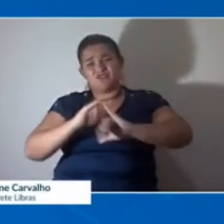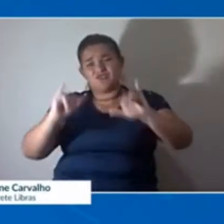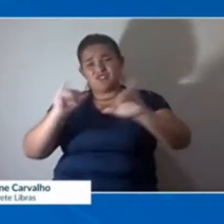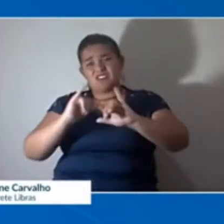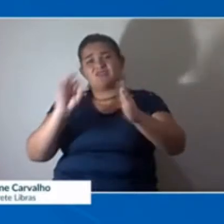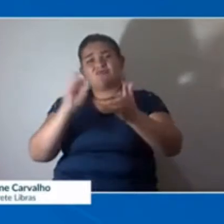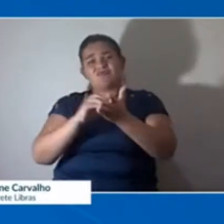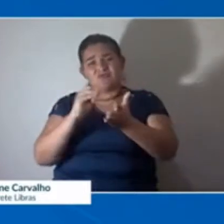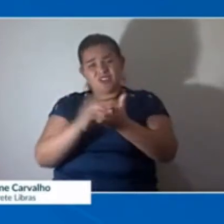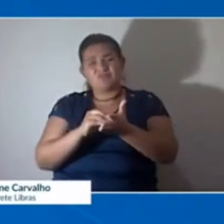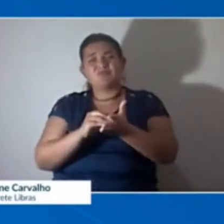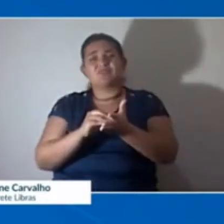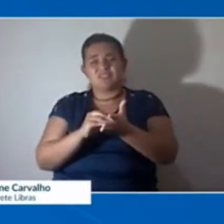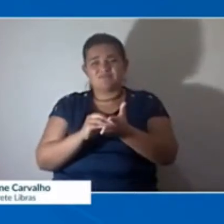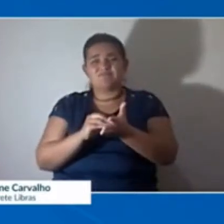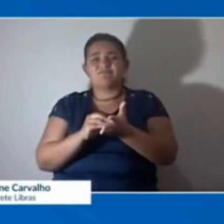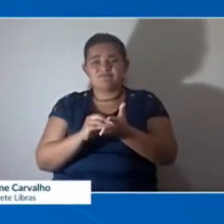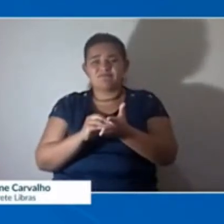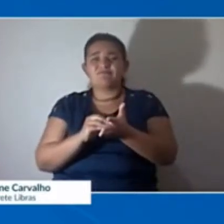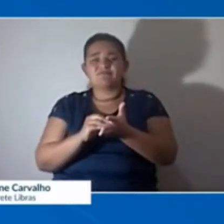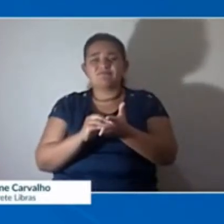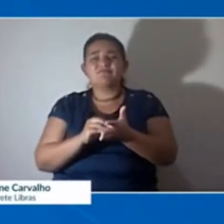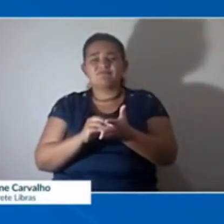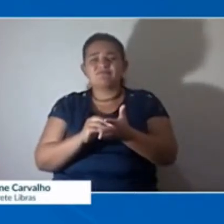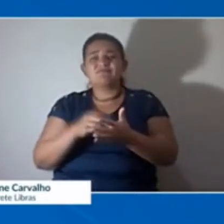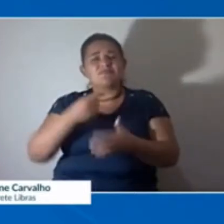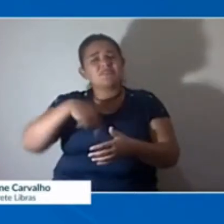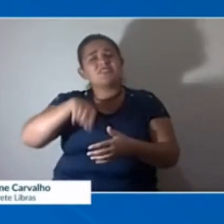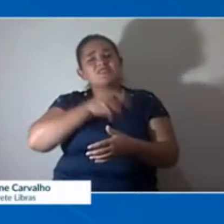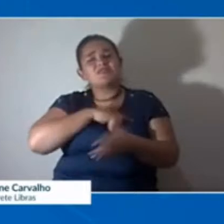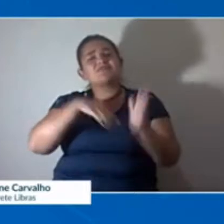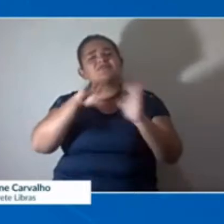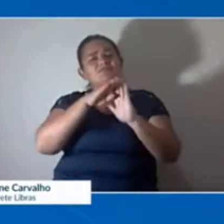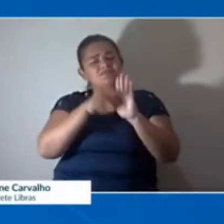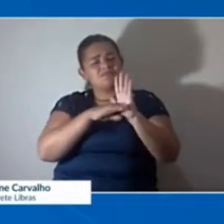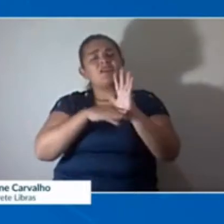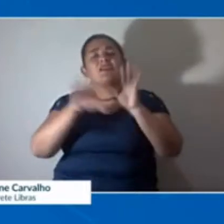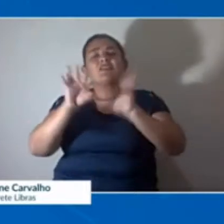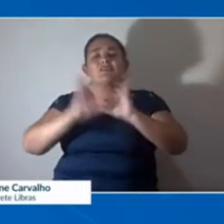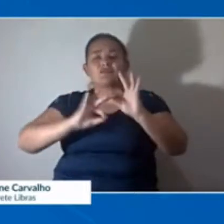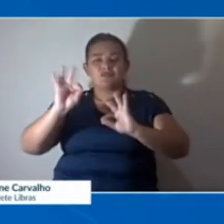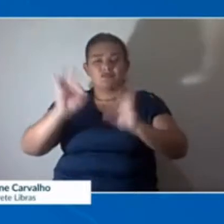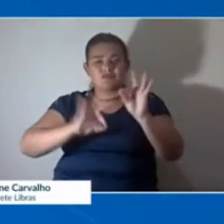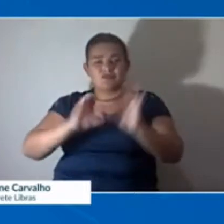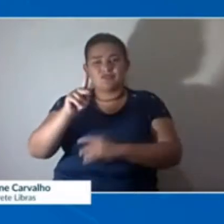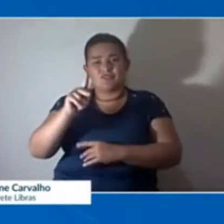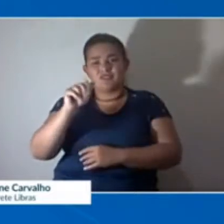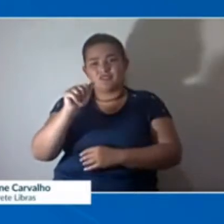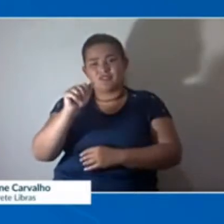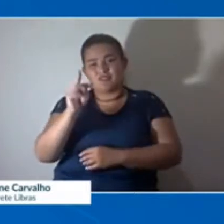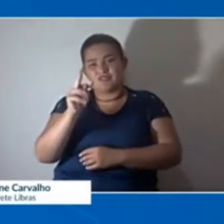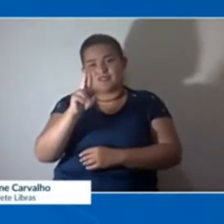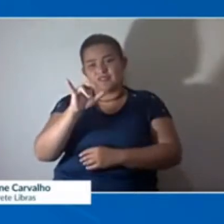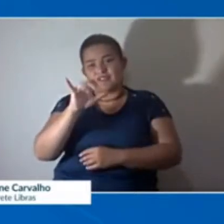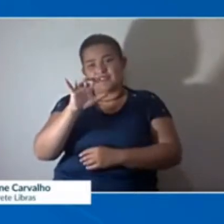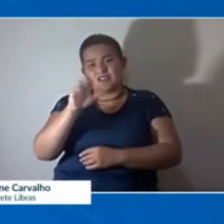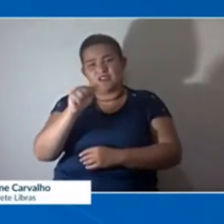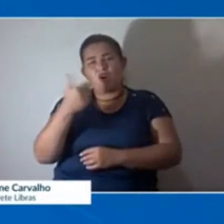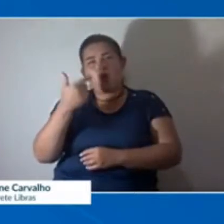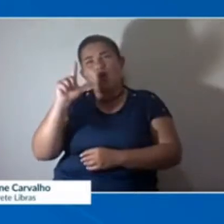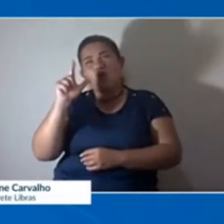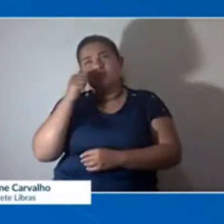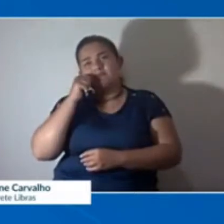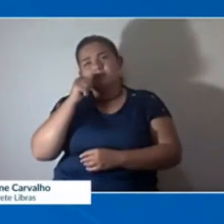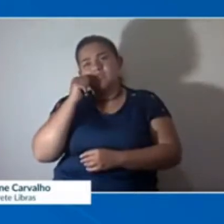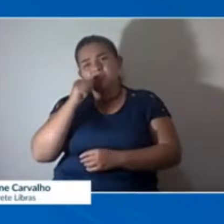a gente fez uma curadoria muito legal, a Patrícia Guedes assume em geral, e tivemos